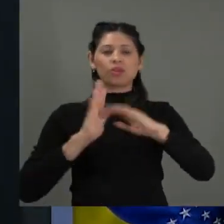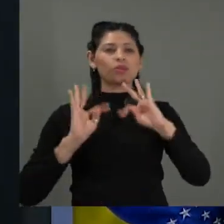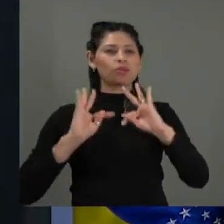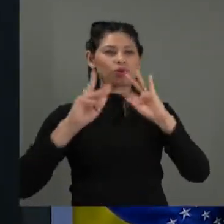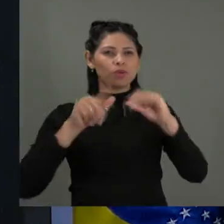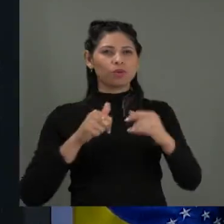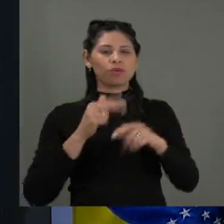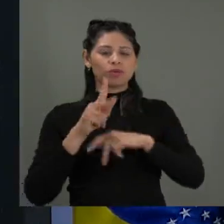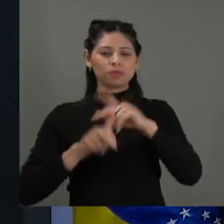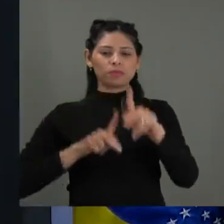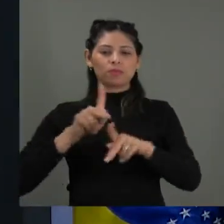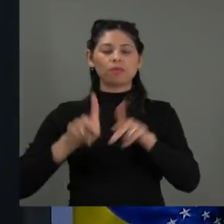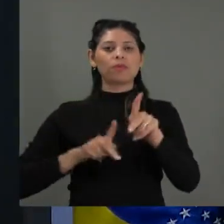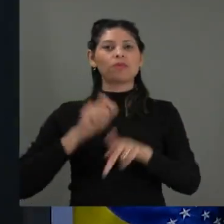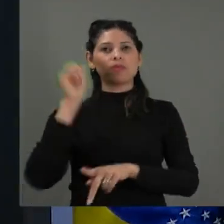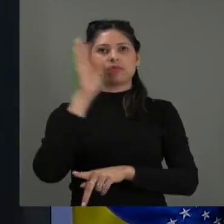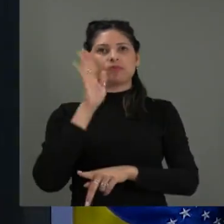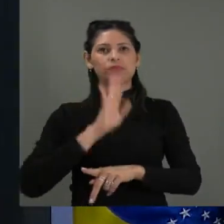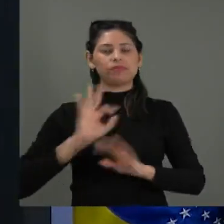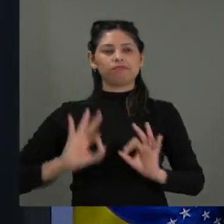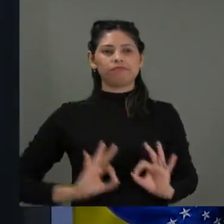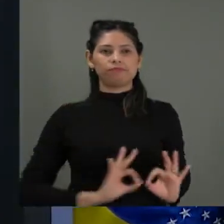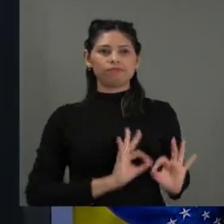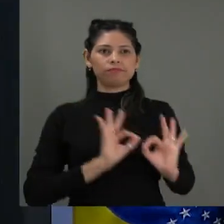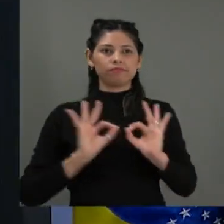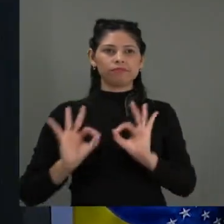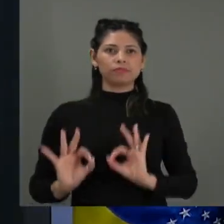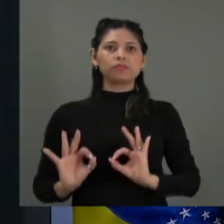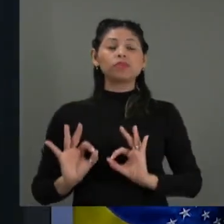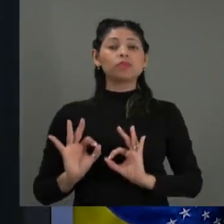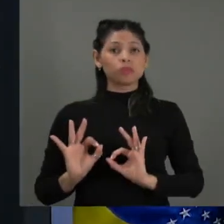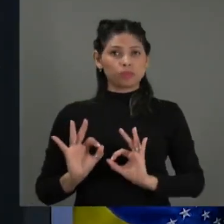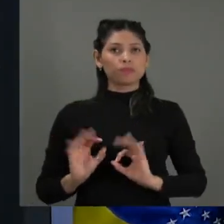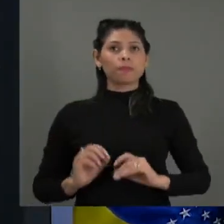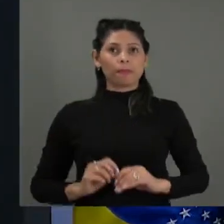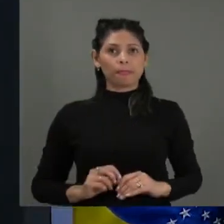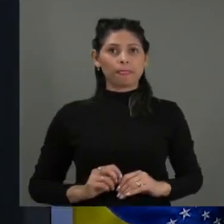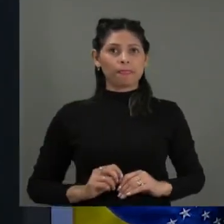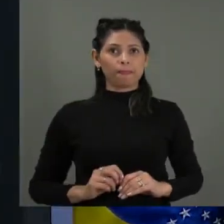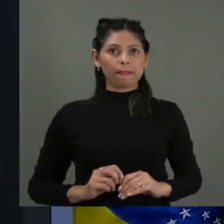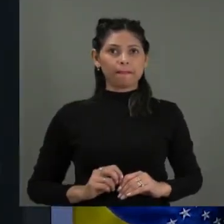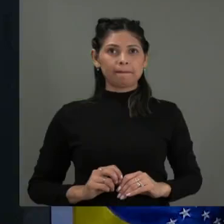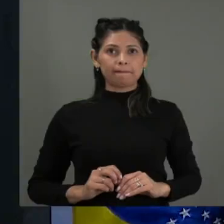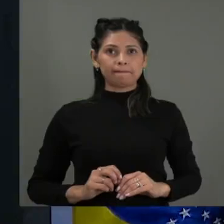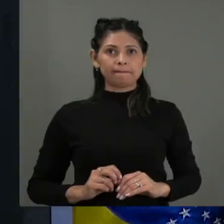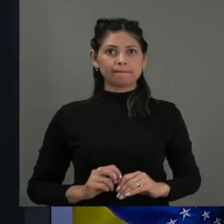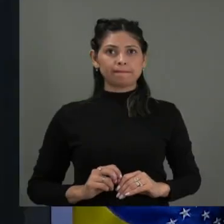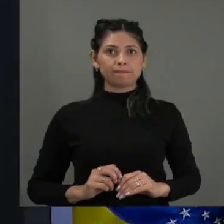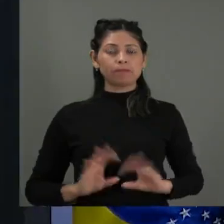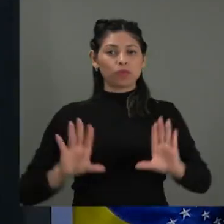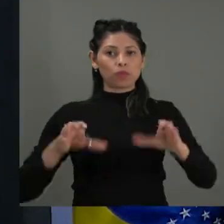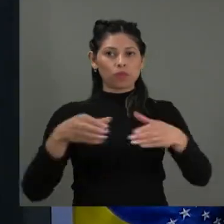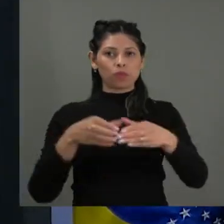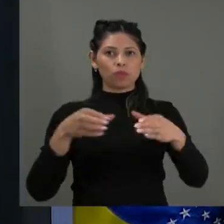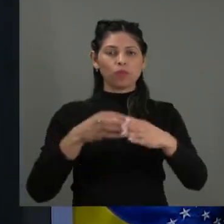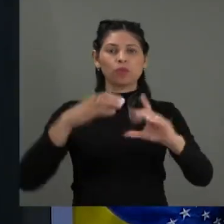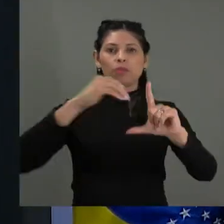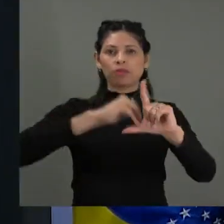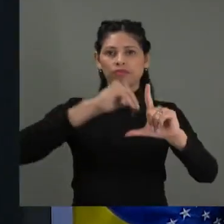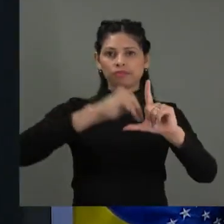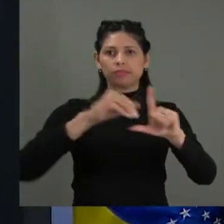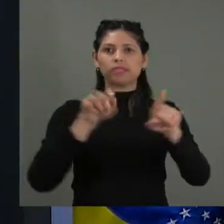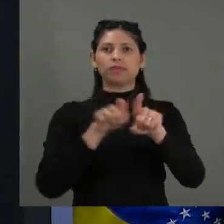que nos acompanha pelo trabalho aí hercúleo da equipe da TV Senado, da Rádio Senado, da